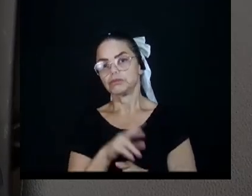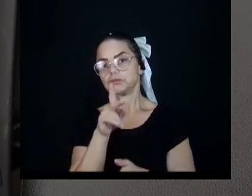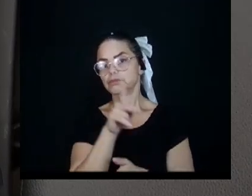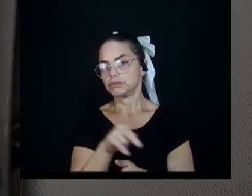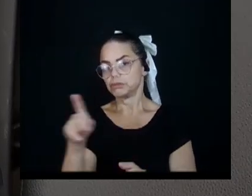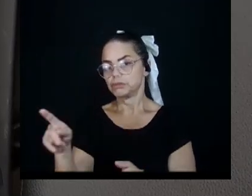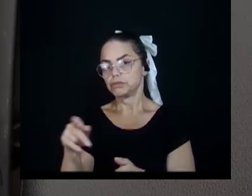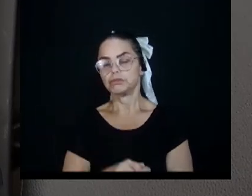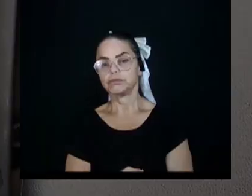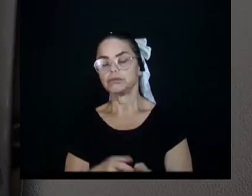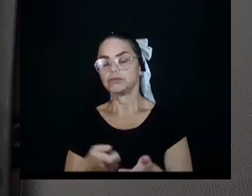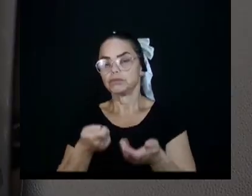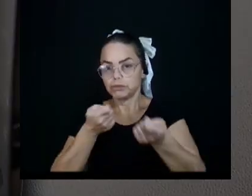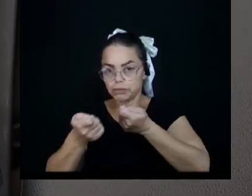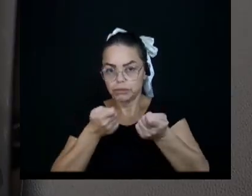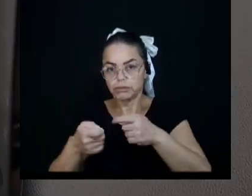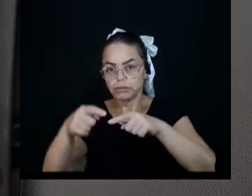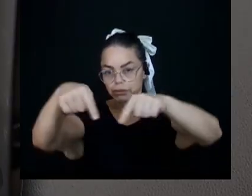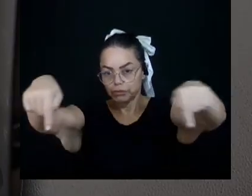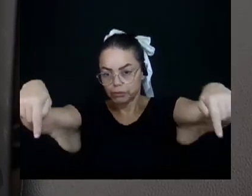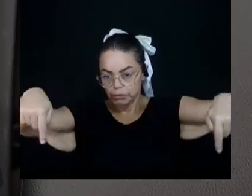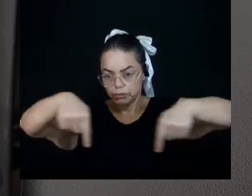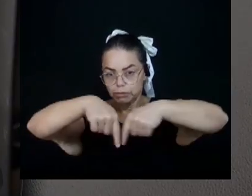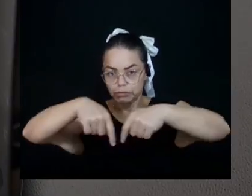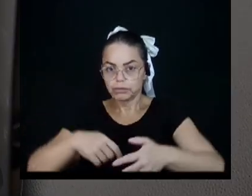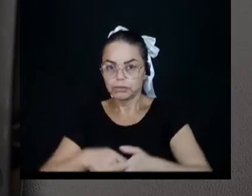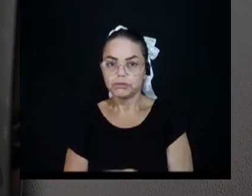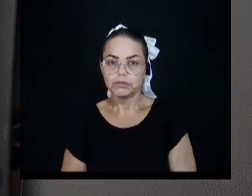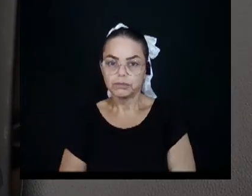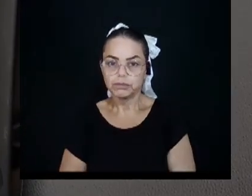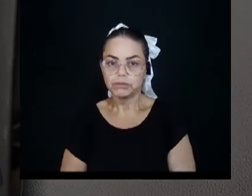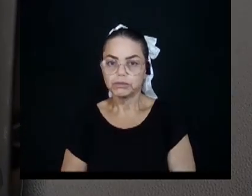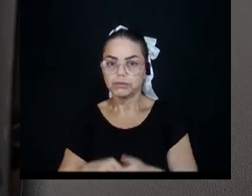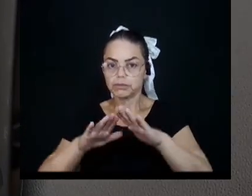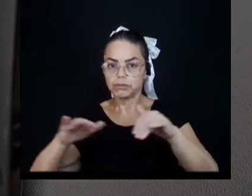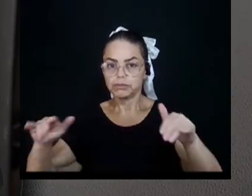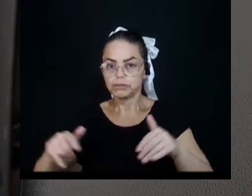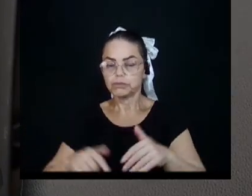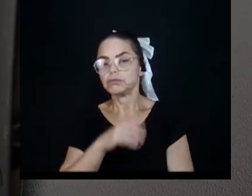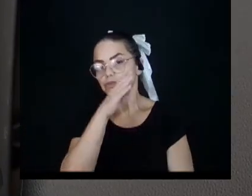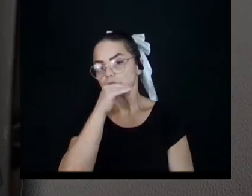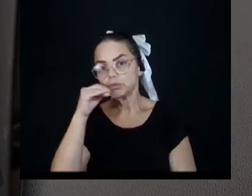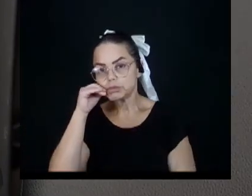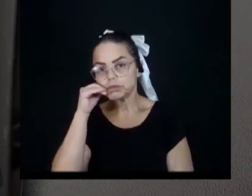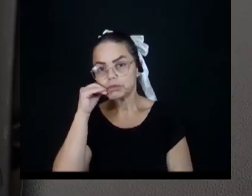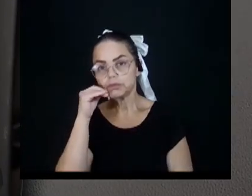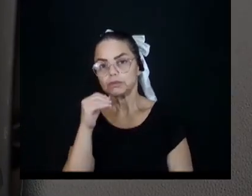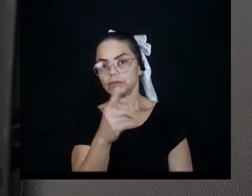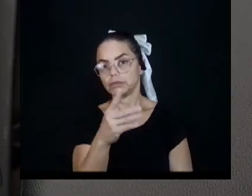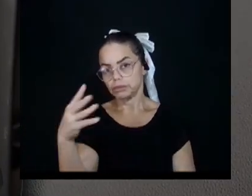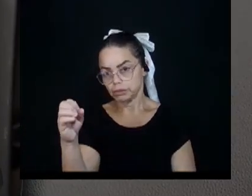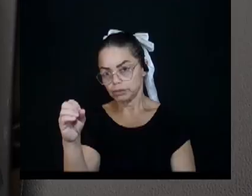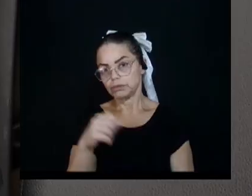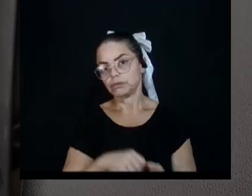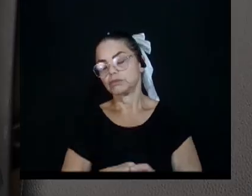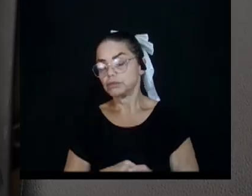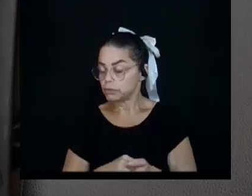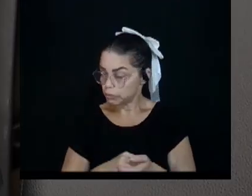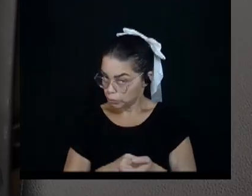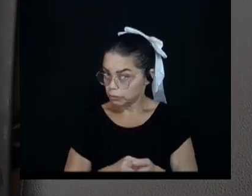uma sala de aula de crianças, adolescentes, com 30 pessoas.